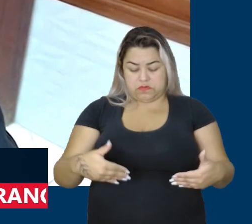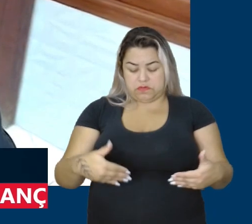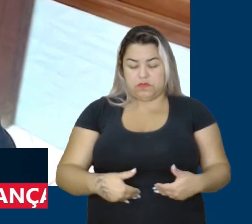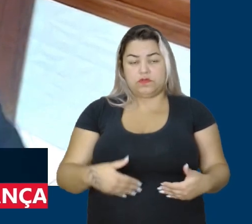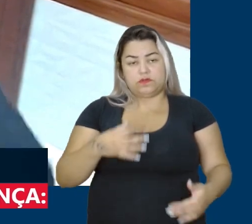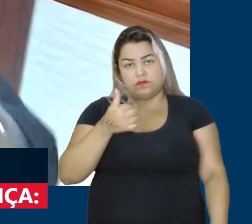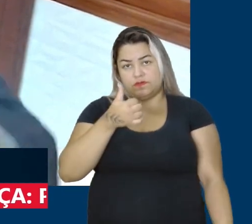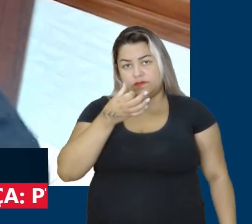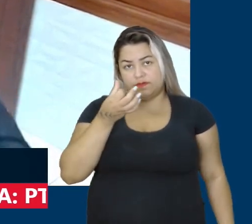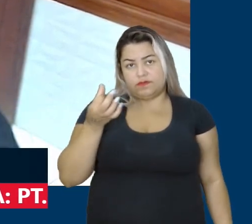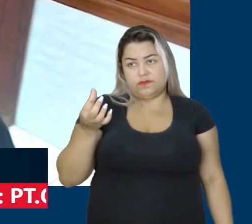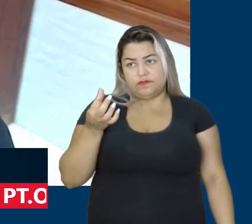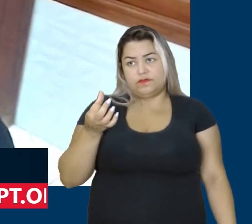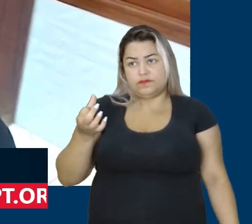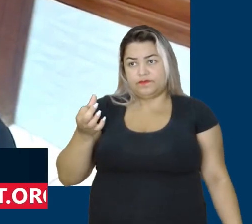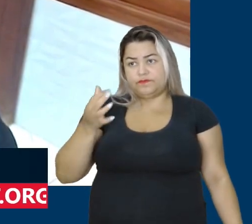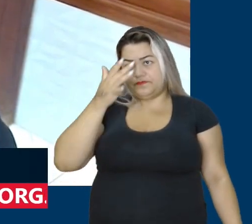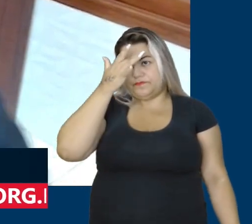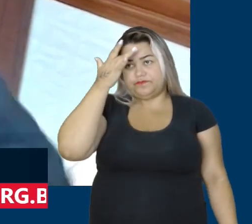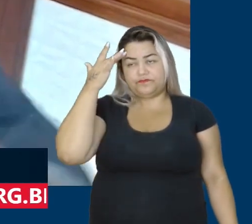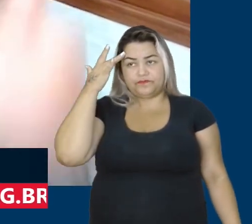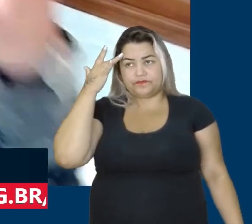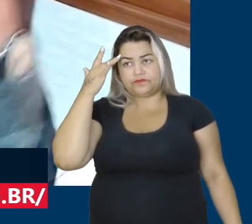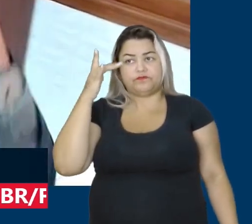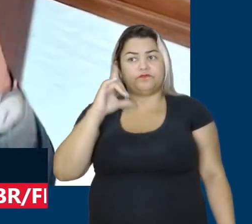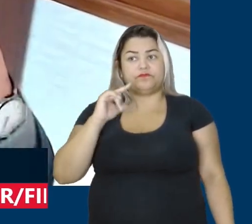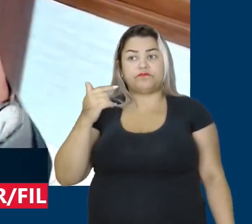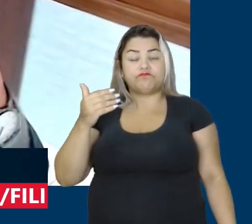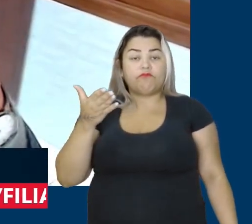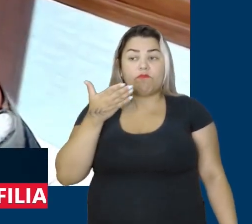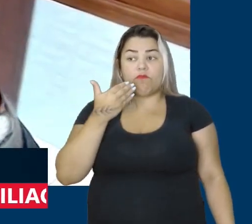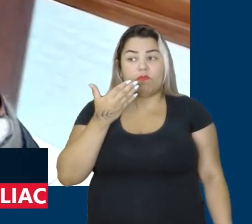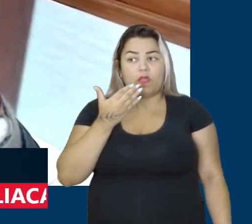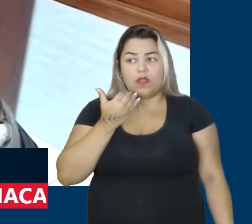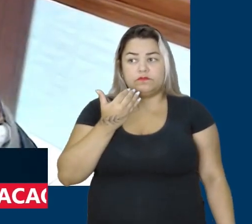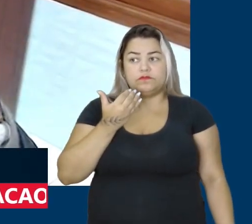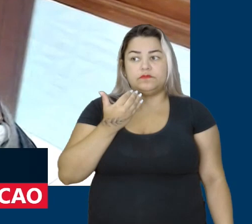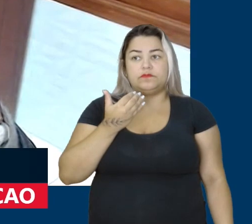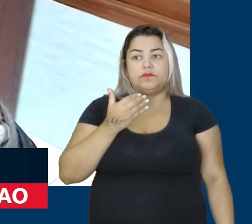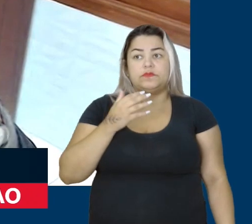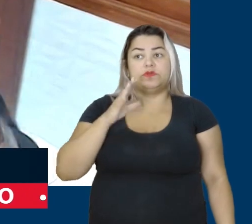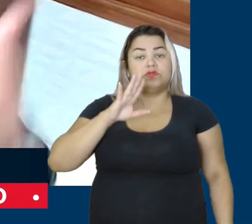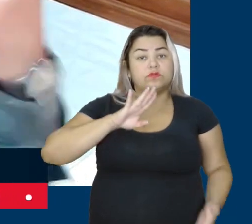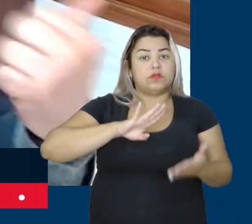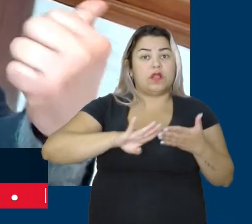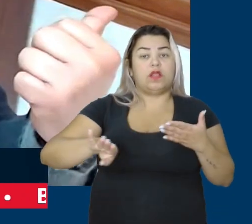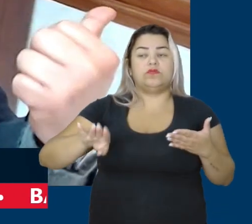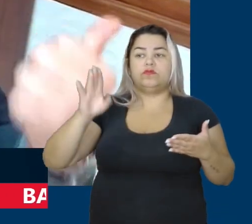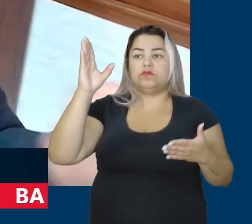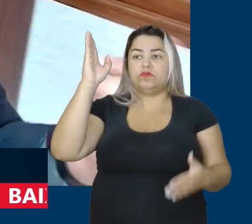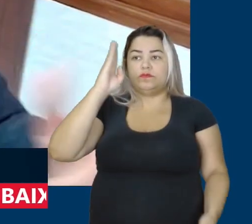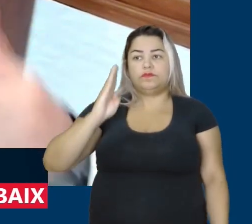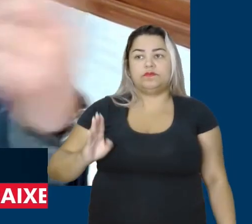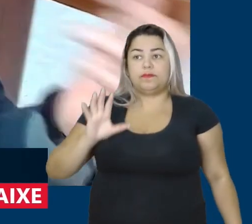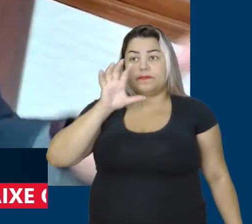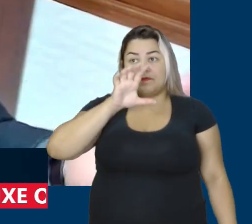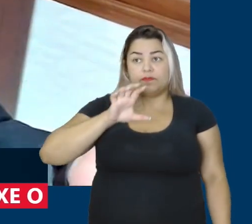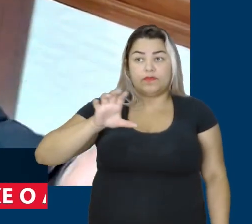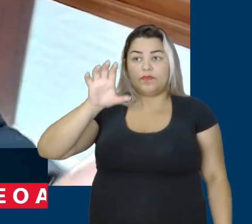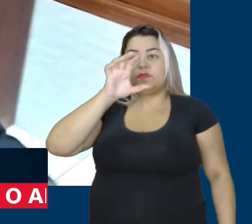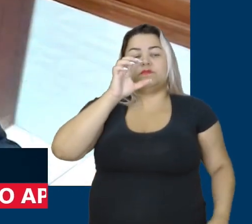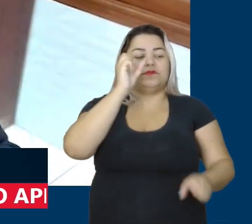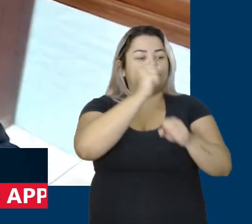milhões de pessoas que não estão na suficiência alimentar. Nós tínhamos tirado o Brasil do mapa da fome, mas, infelizmente, nesses